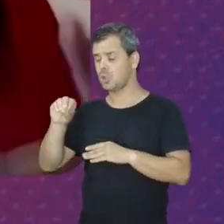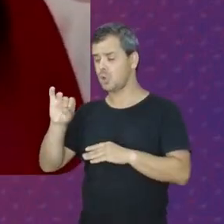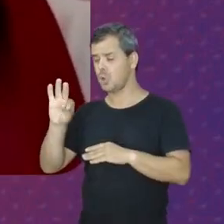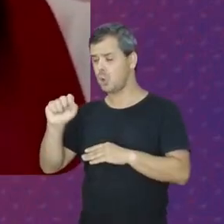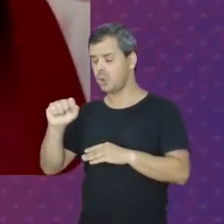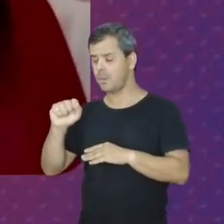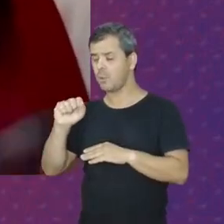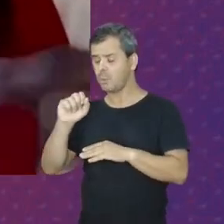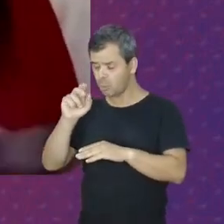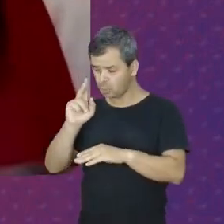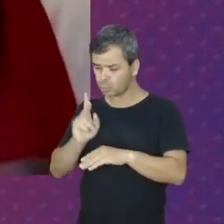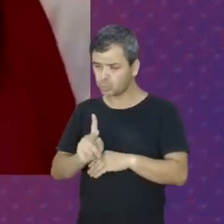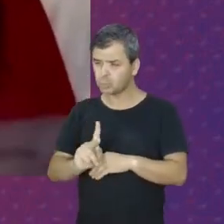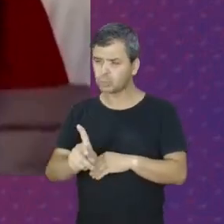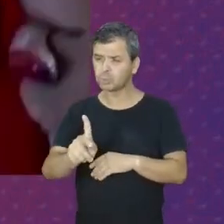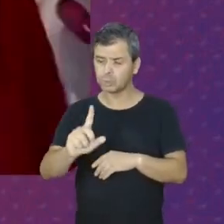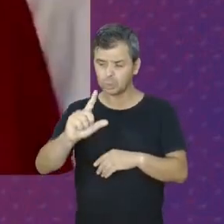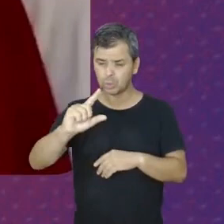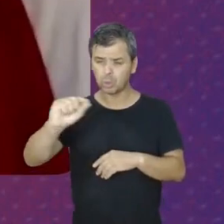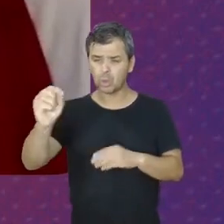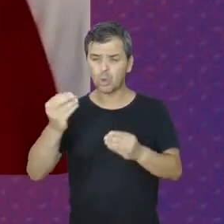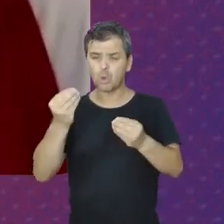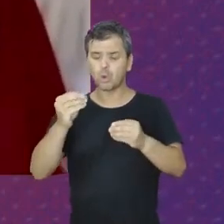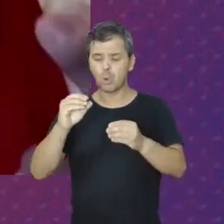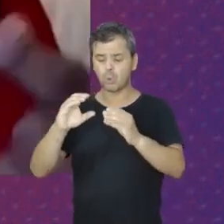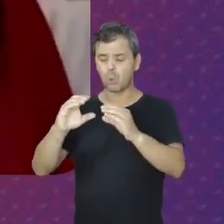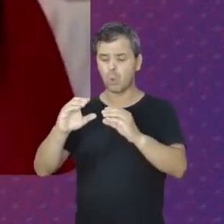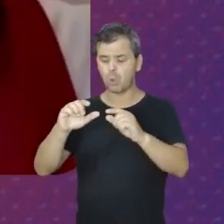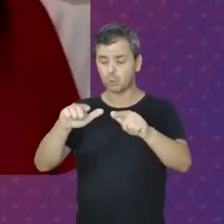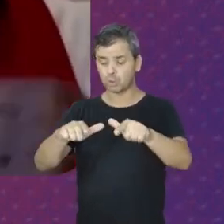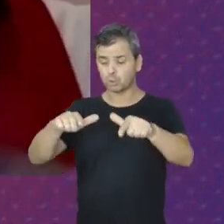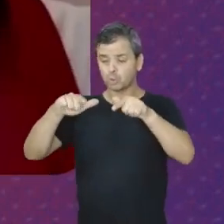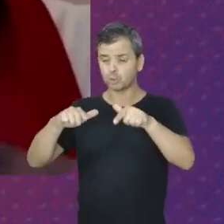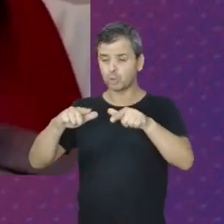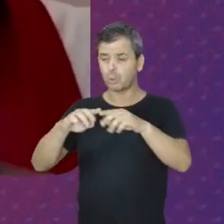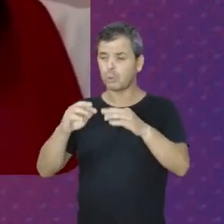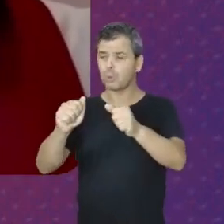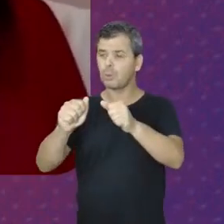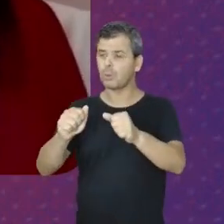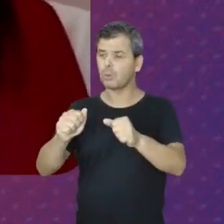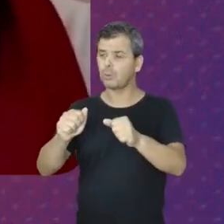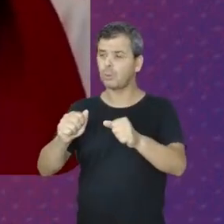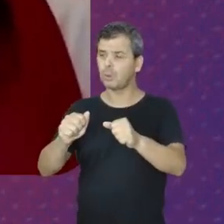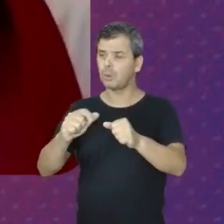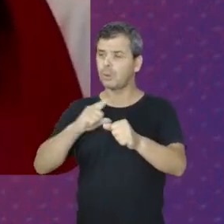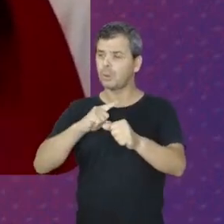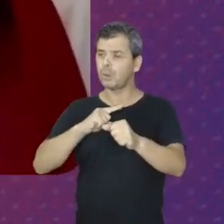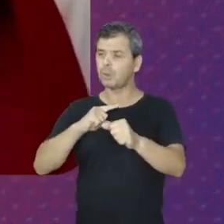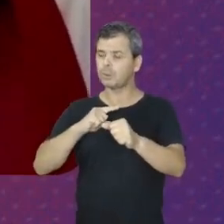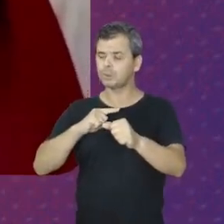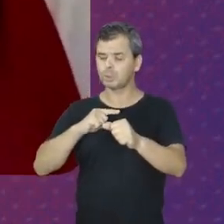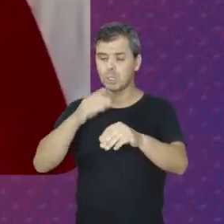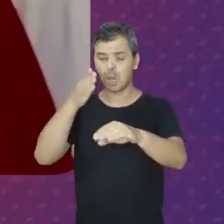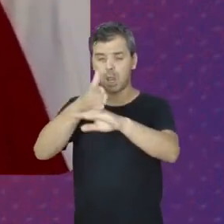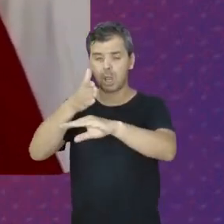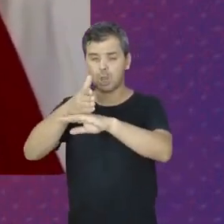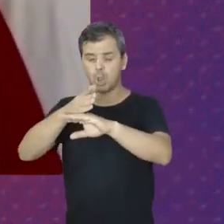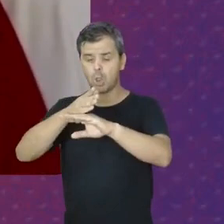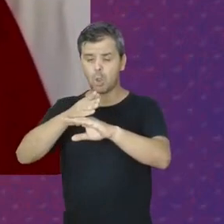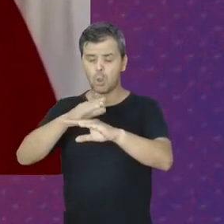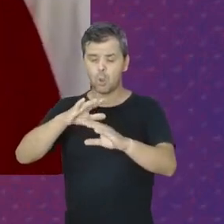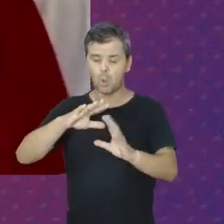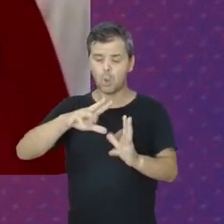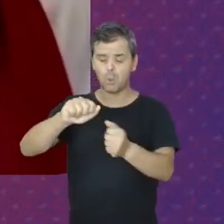permanecer. E aí sair com o canudo e ter a condição de acessar o mundo do